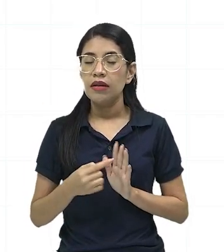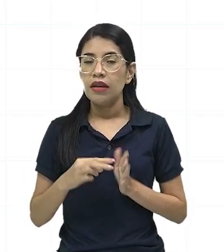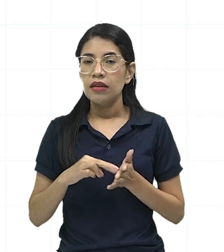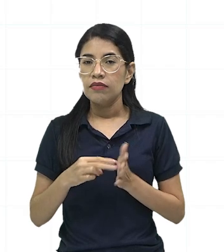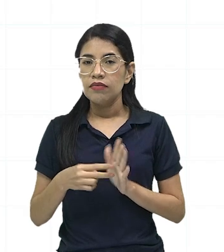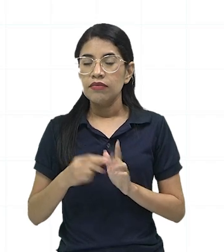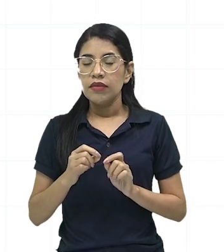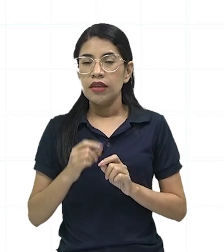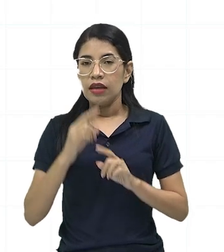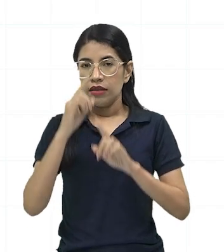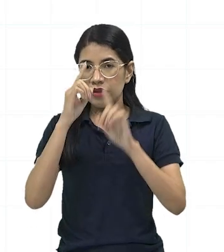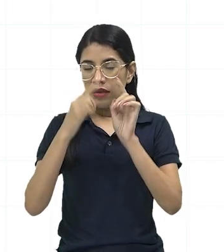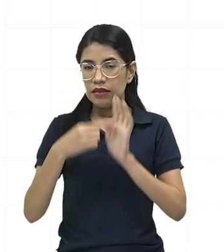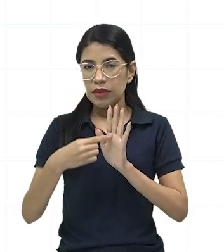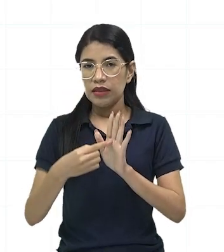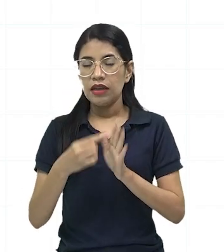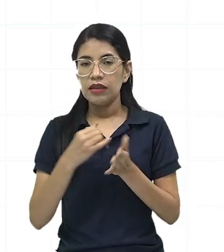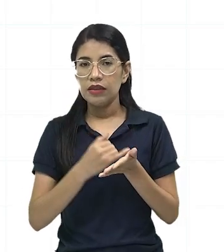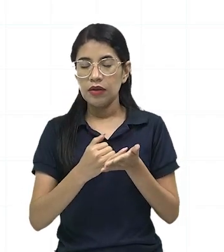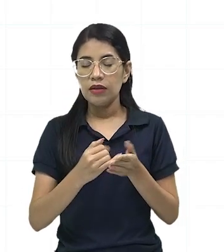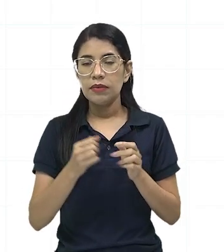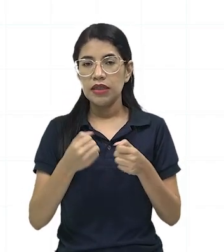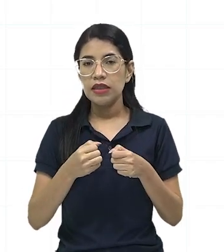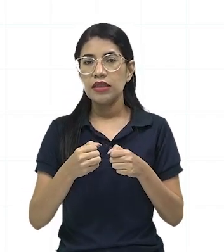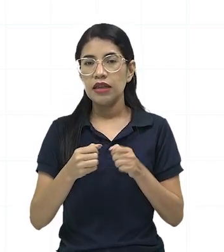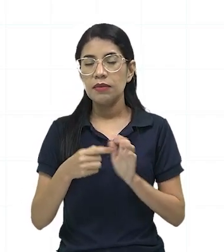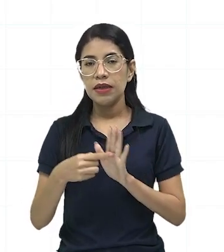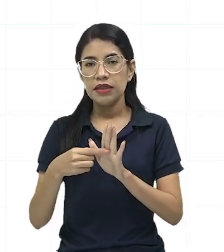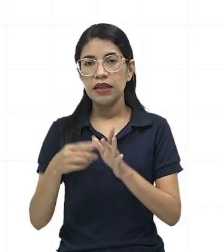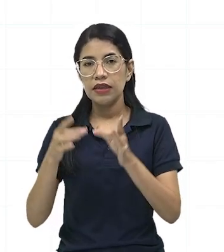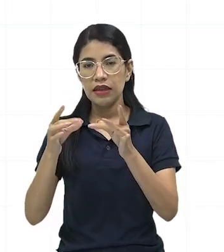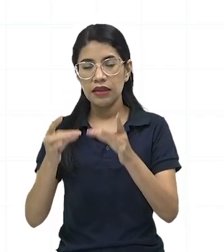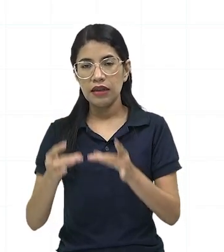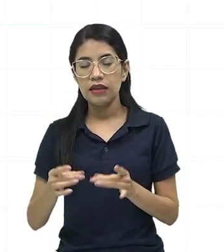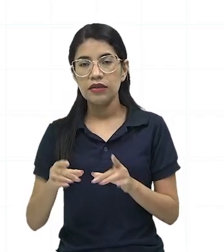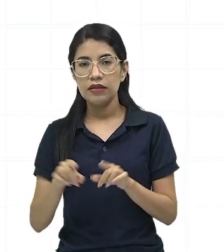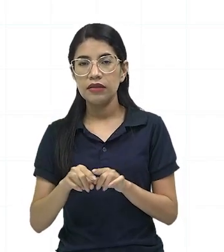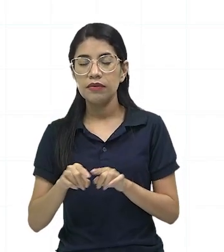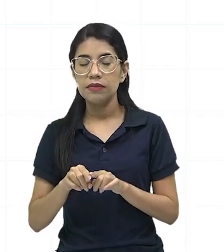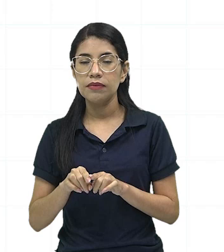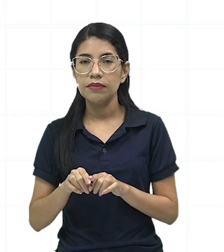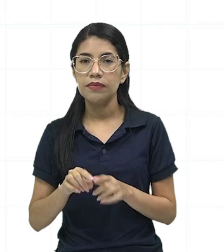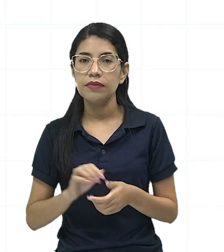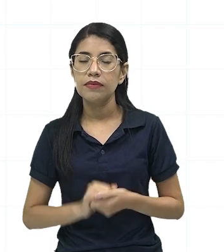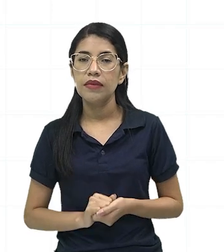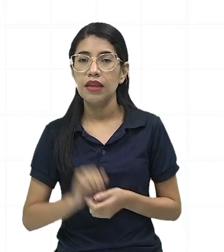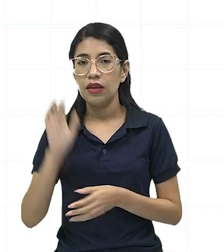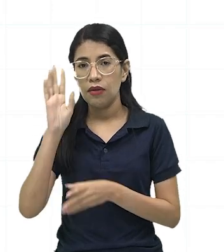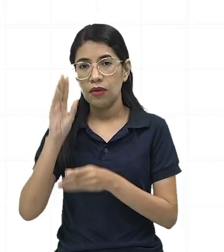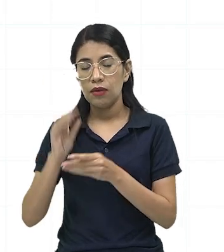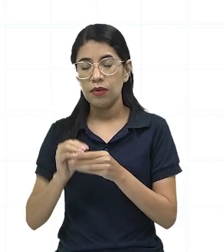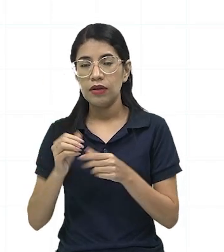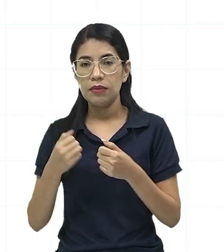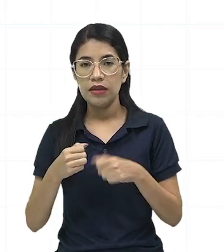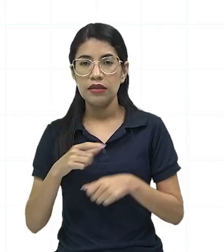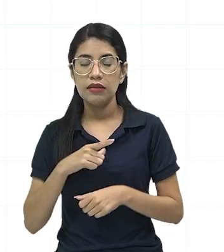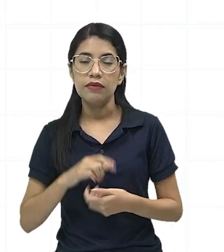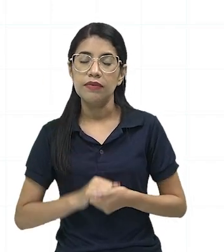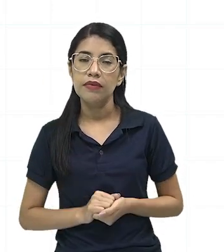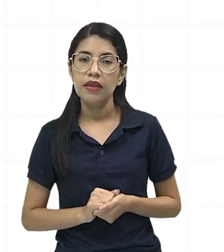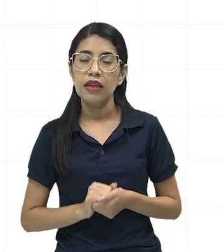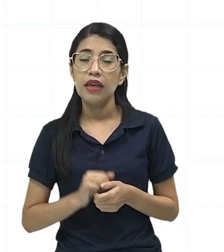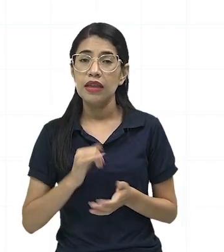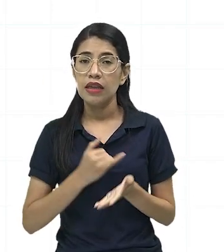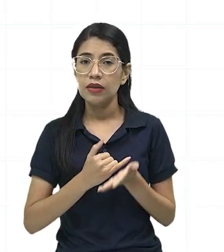na introdução devem ser desenvolvidas ao longo do texto e concluídas de maneira satisfatória. Lembrando que na nossa introdução você